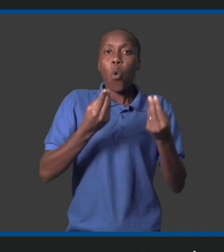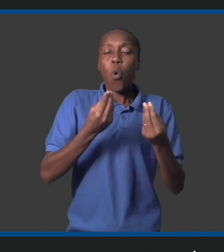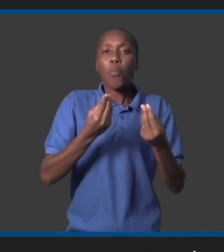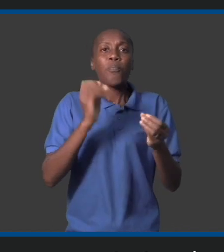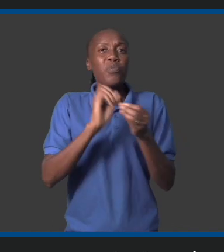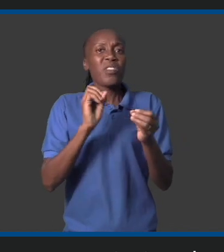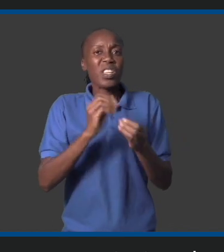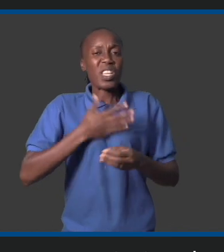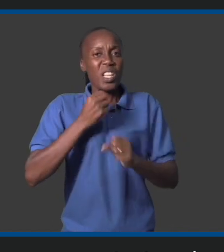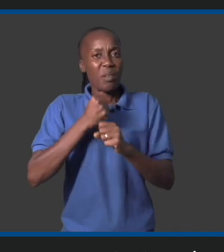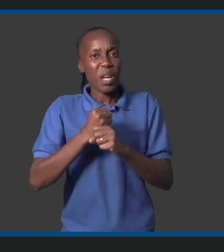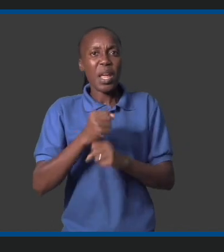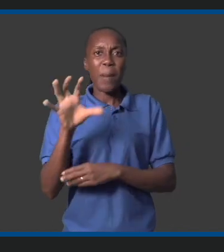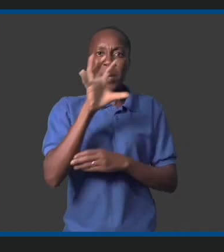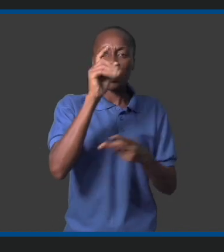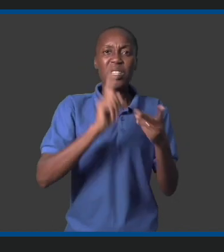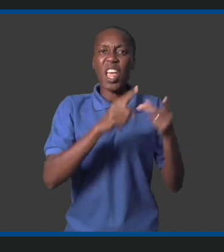sou hoje, 20, 30 anos depois.